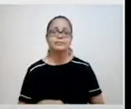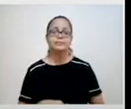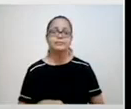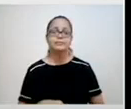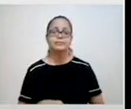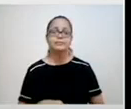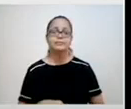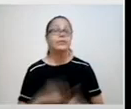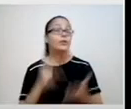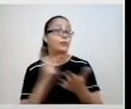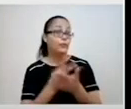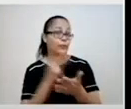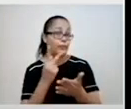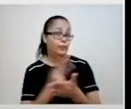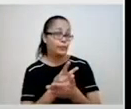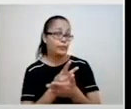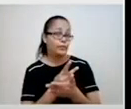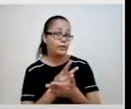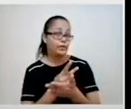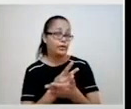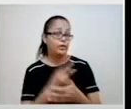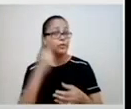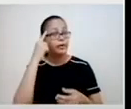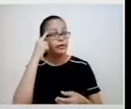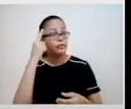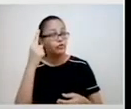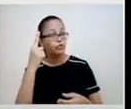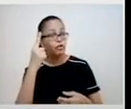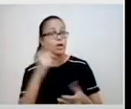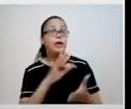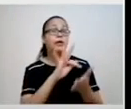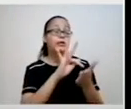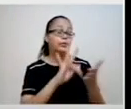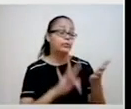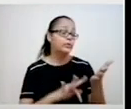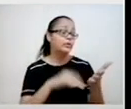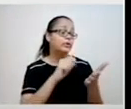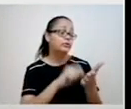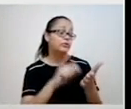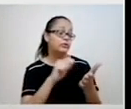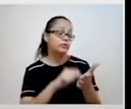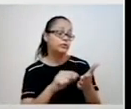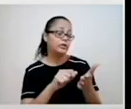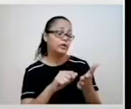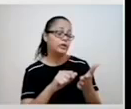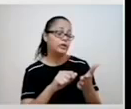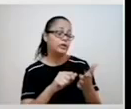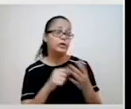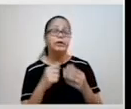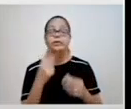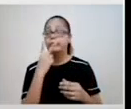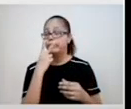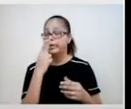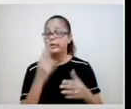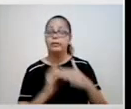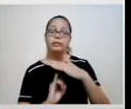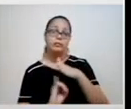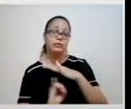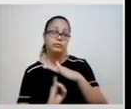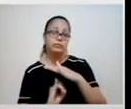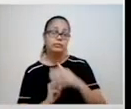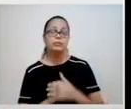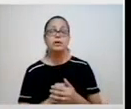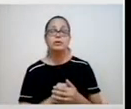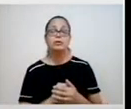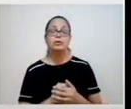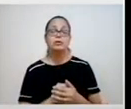outro equívoco muito comum é achar que o texto escrito menos elaborado é sempre informal. Né? O texto falado é sempre informal. E